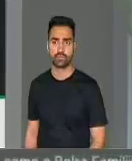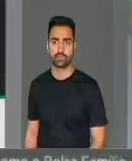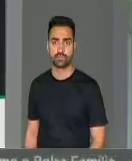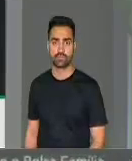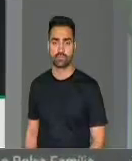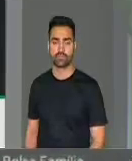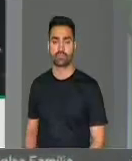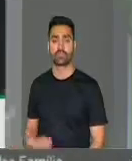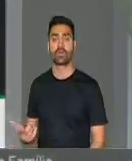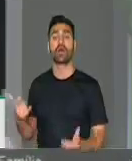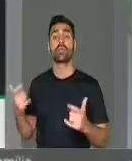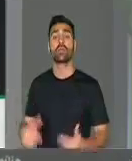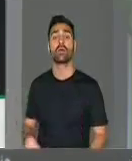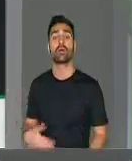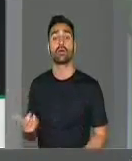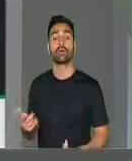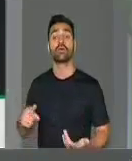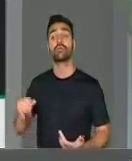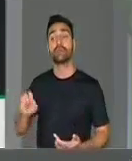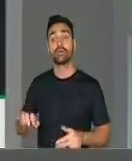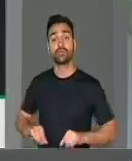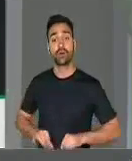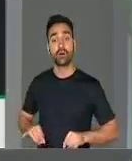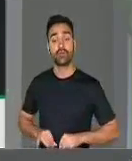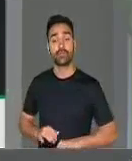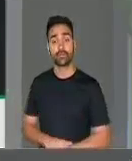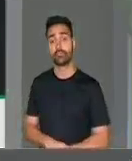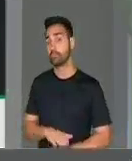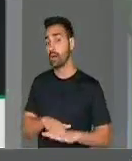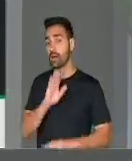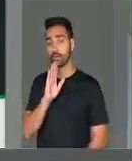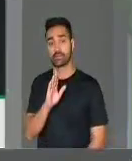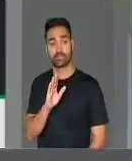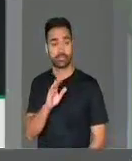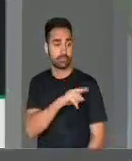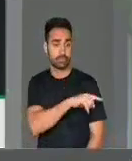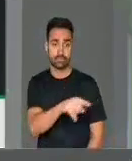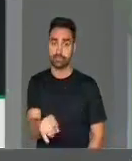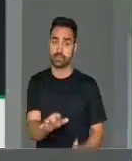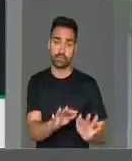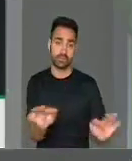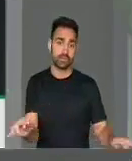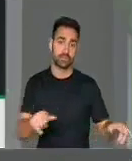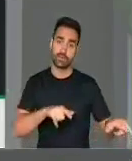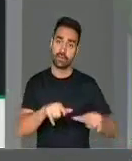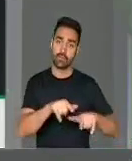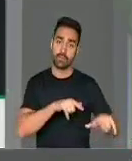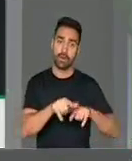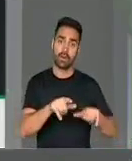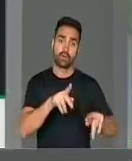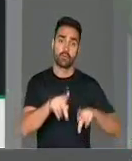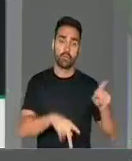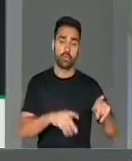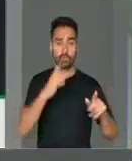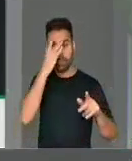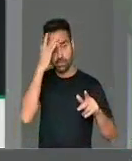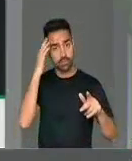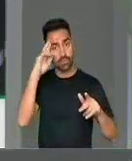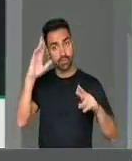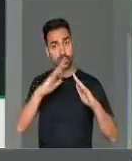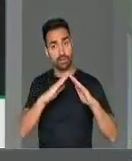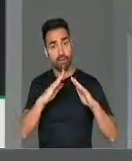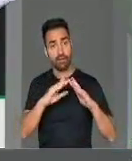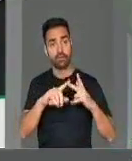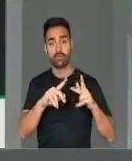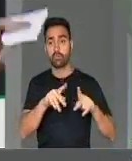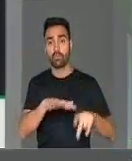pato? Quem está pagando o pato? É o trabalhador, é o povo brasileiro, é a dona de casa, é